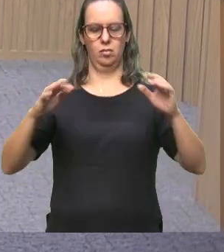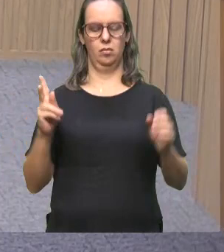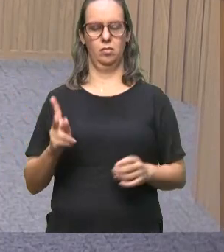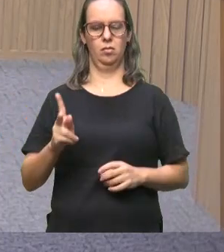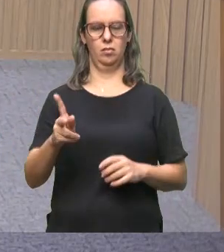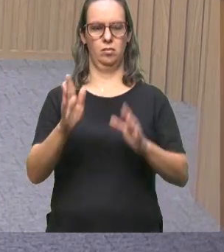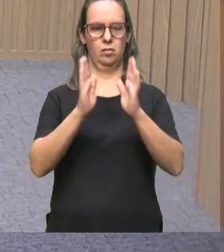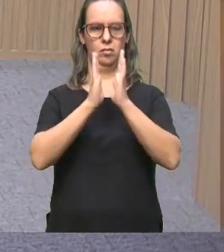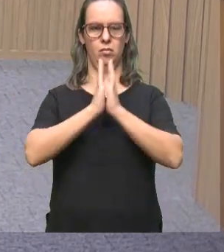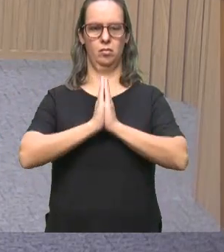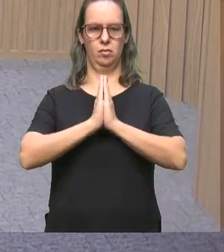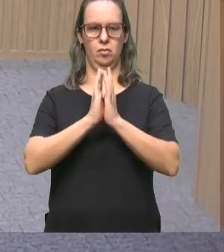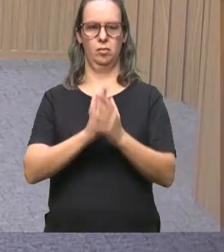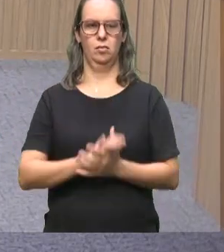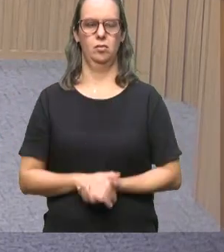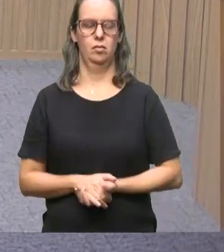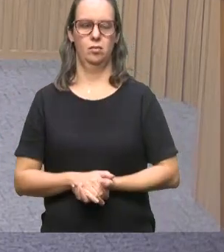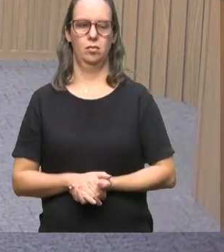Amém.